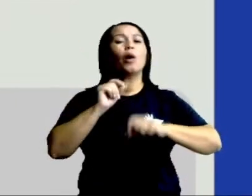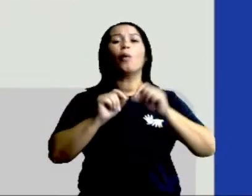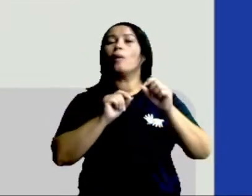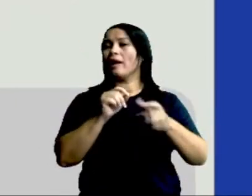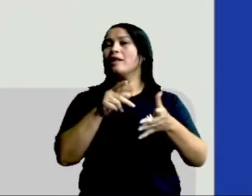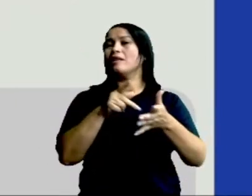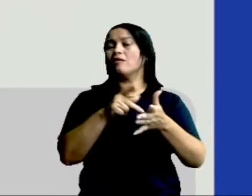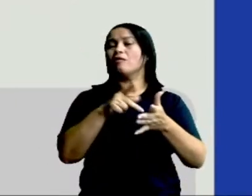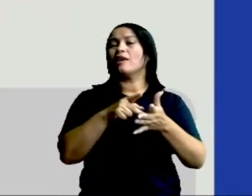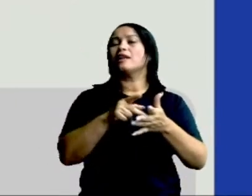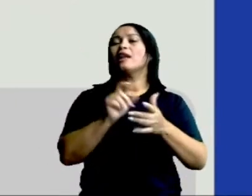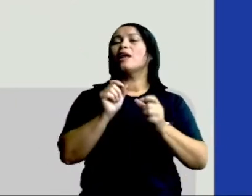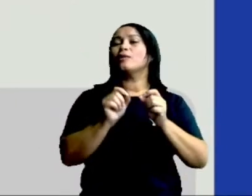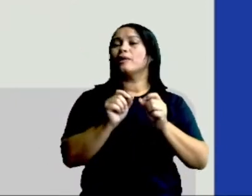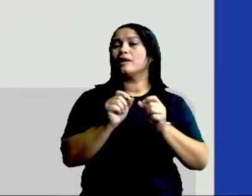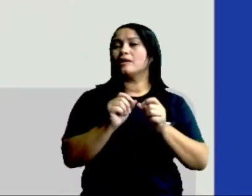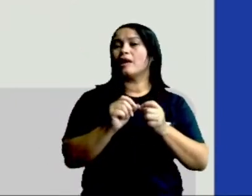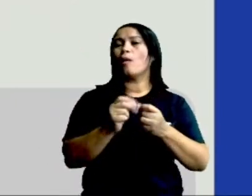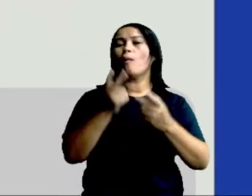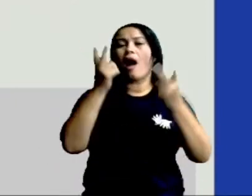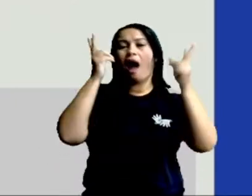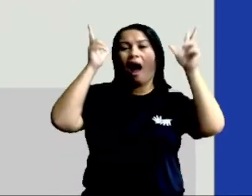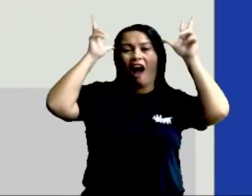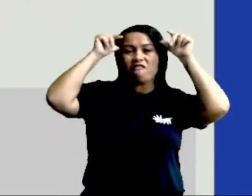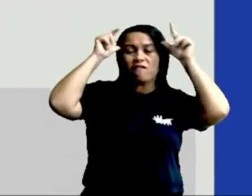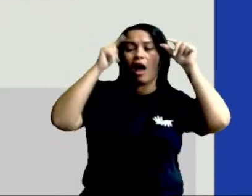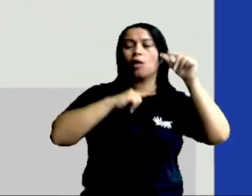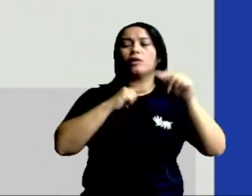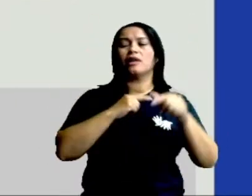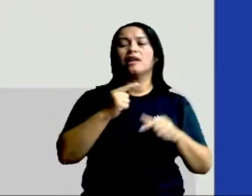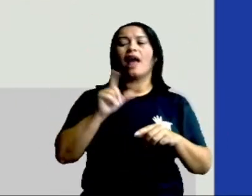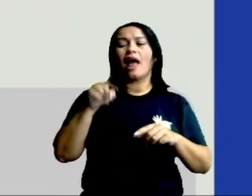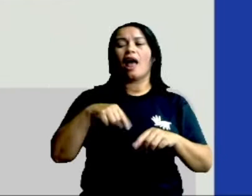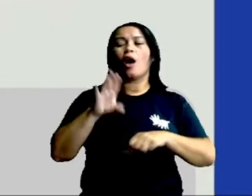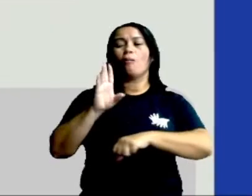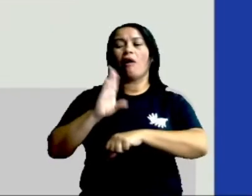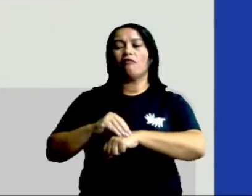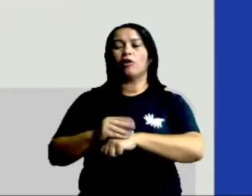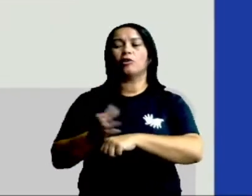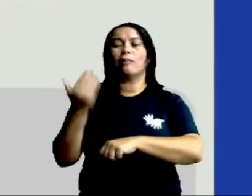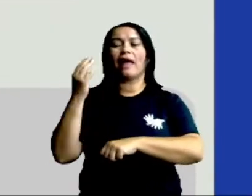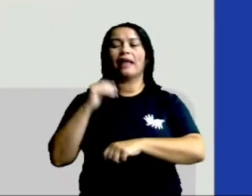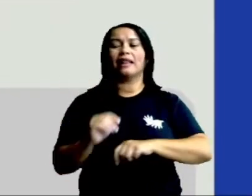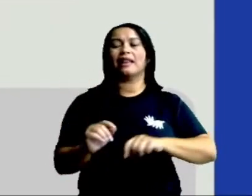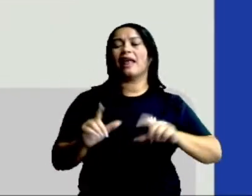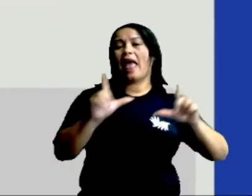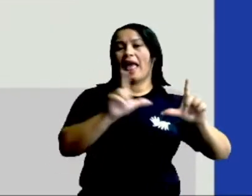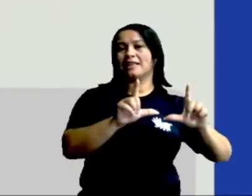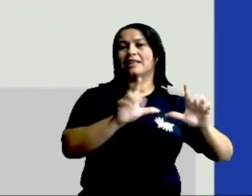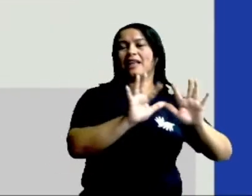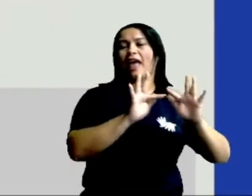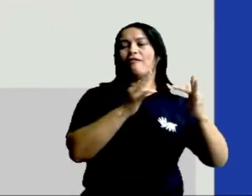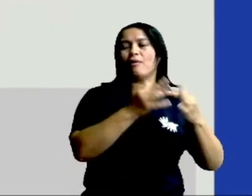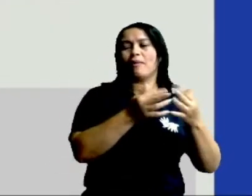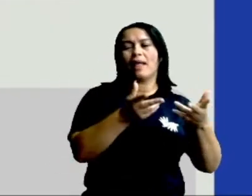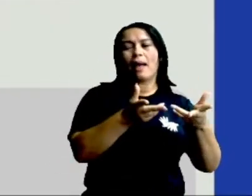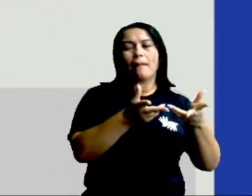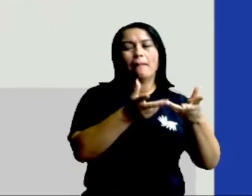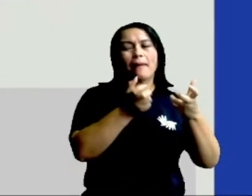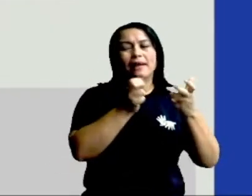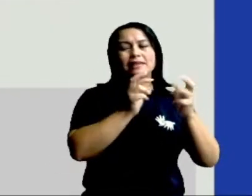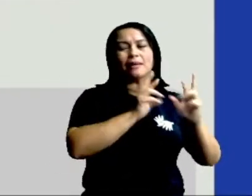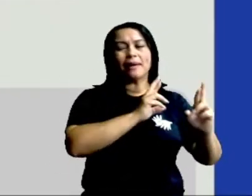é de fato antiga, tá? É uma foto bem antiga aí. Essa outra aqui, onde tem a família, perceba que a